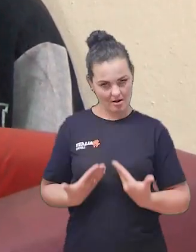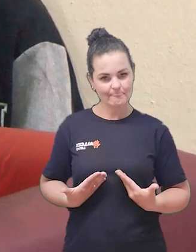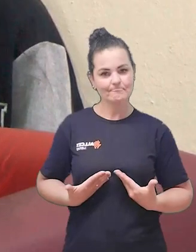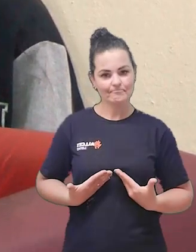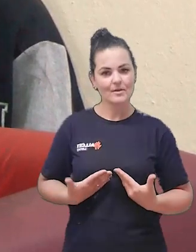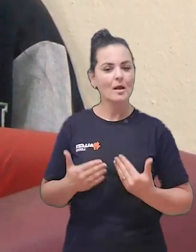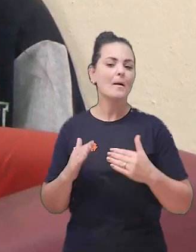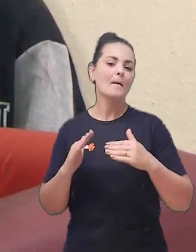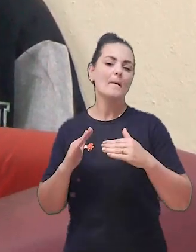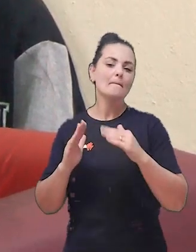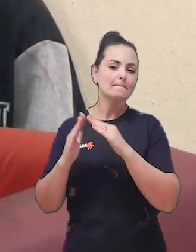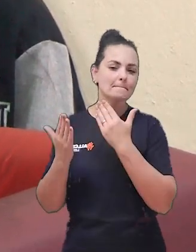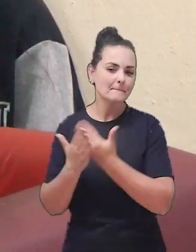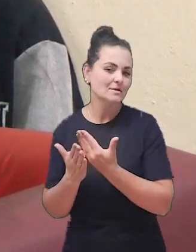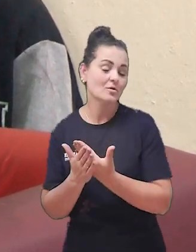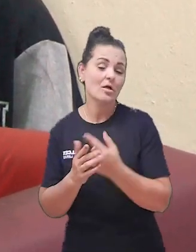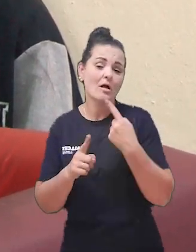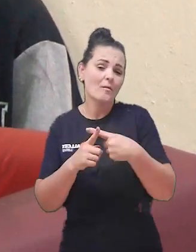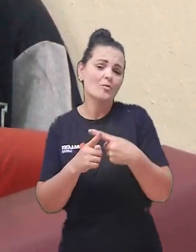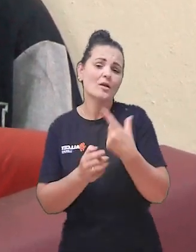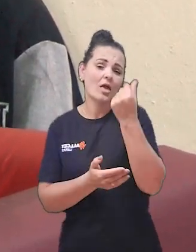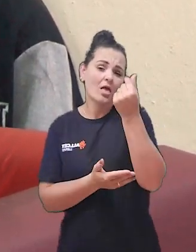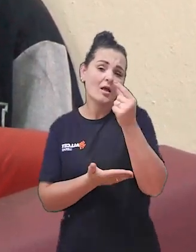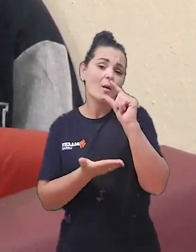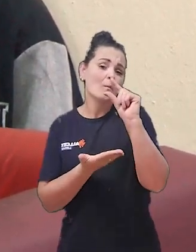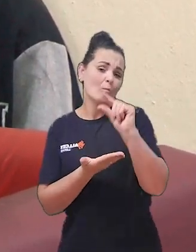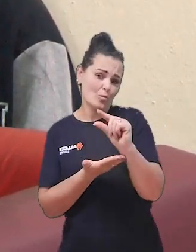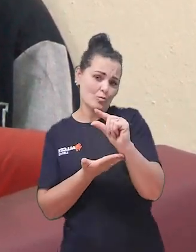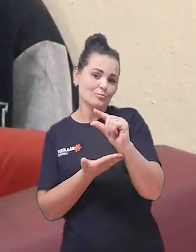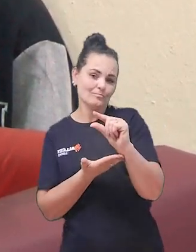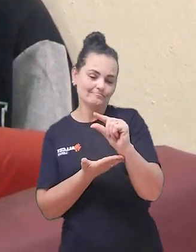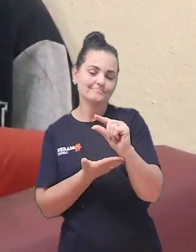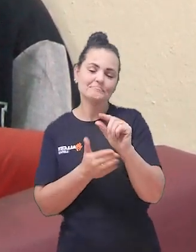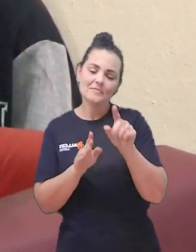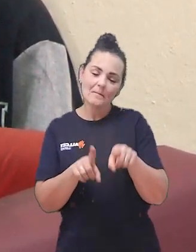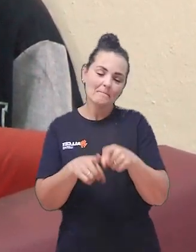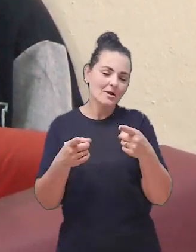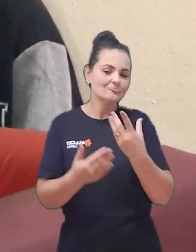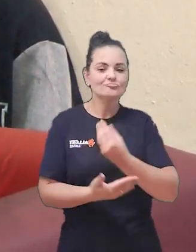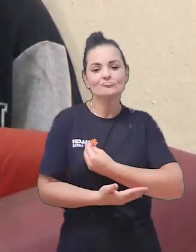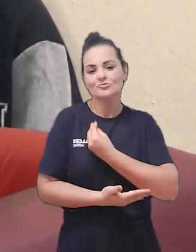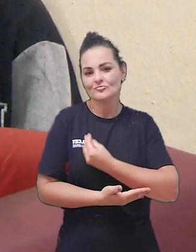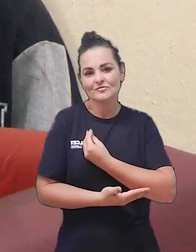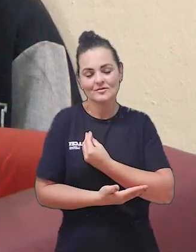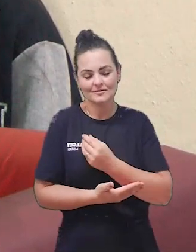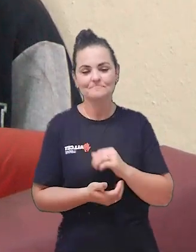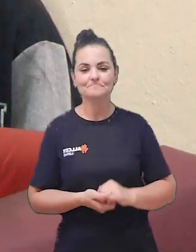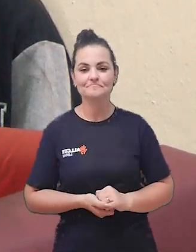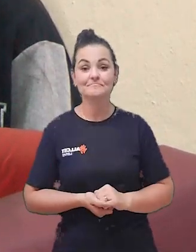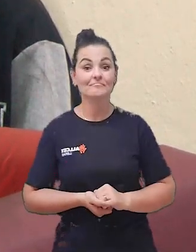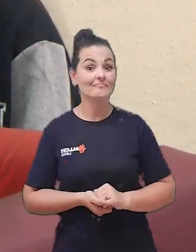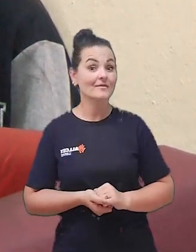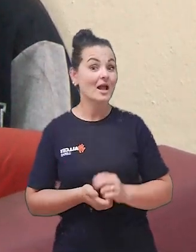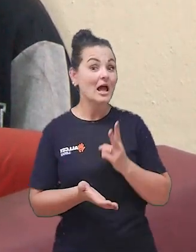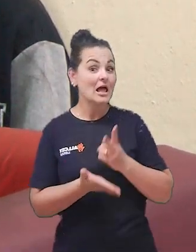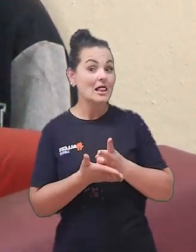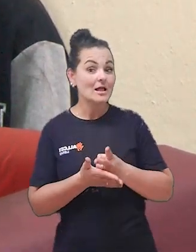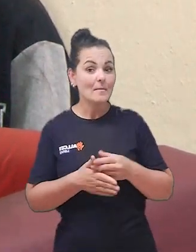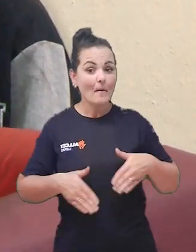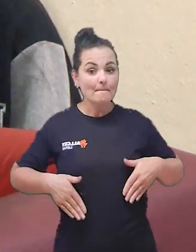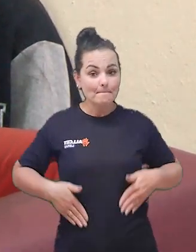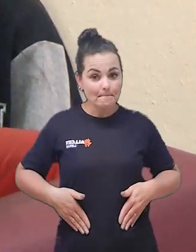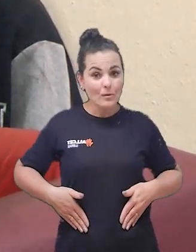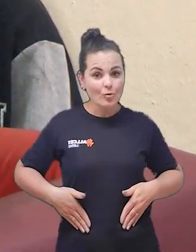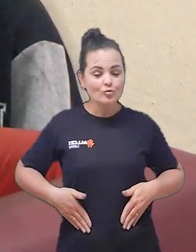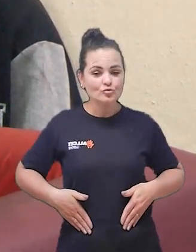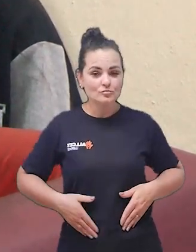muitas posses, né? E o dinheiro era bem curto. Então, a gente vivia desse jeito. Um saco de peca no bolso para poder